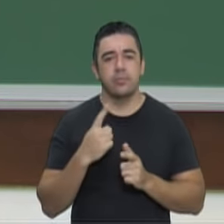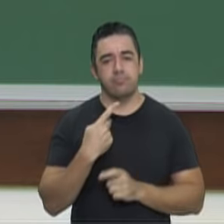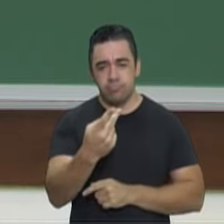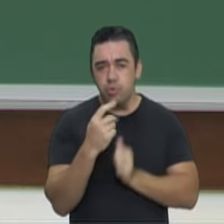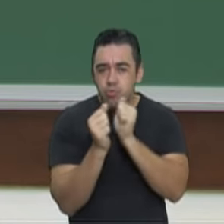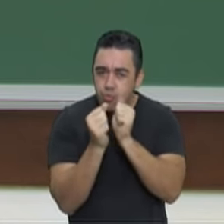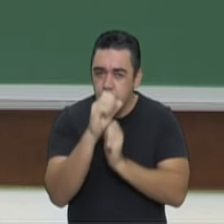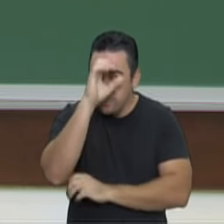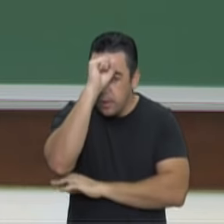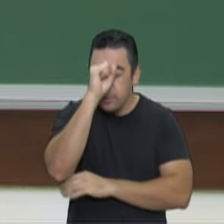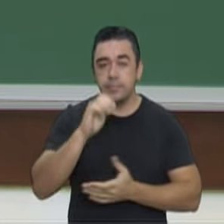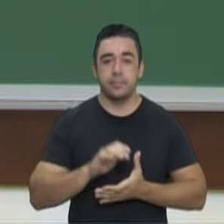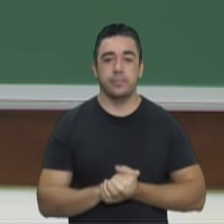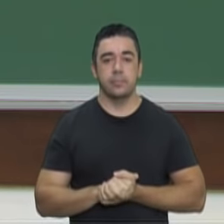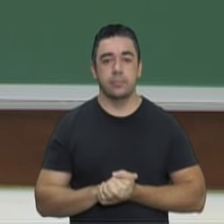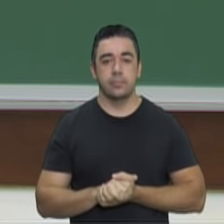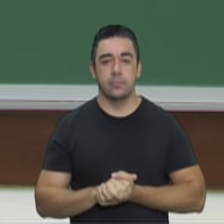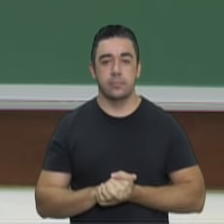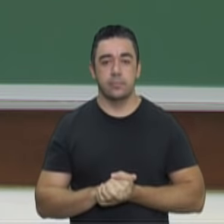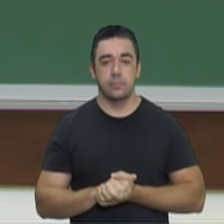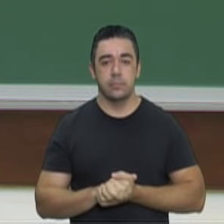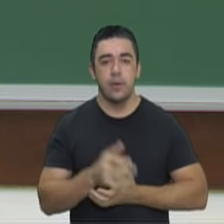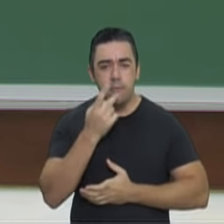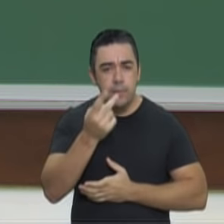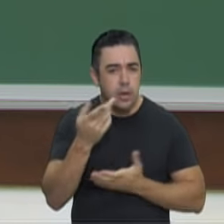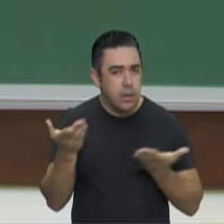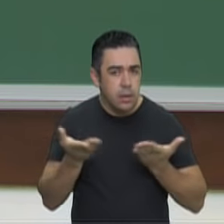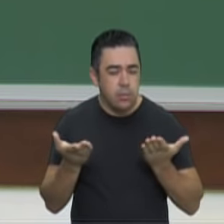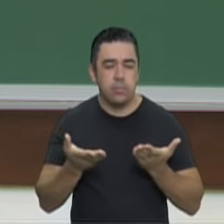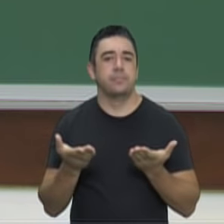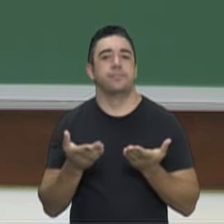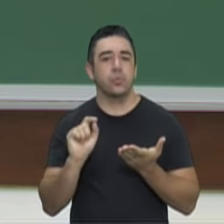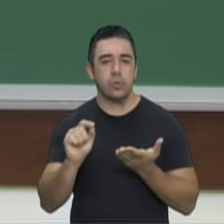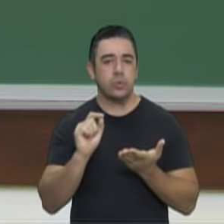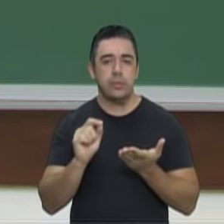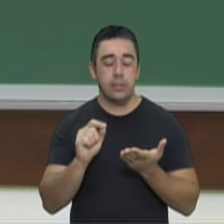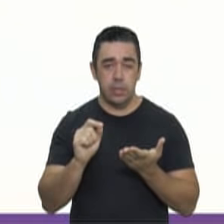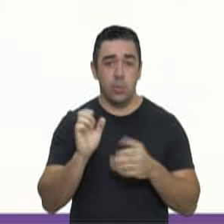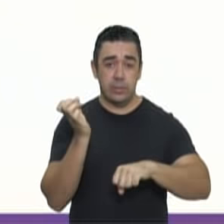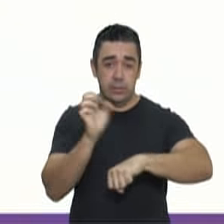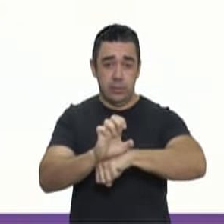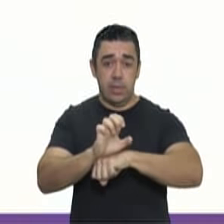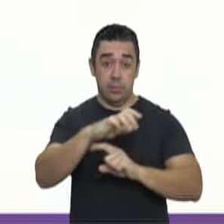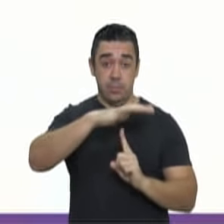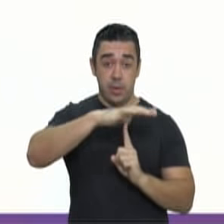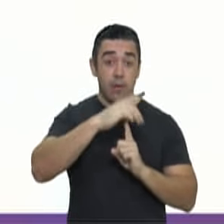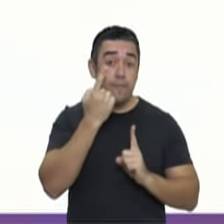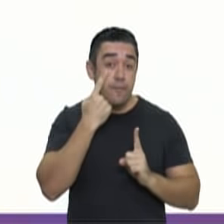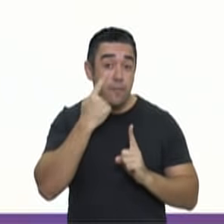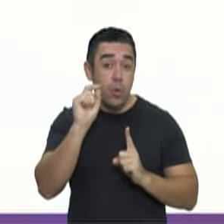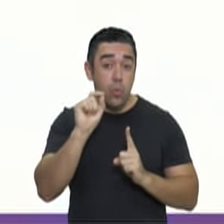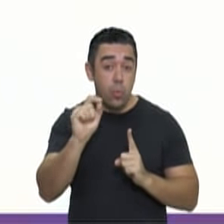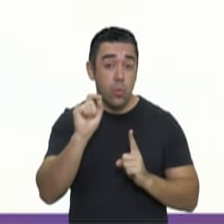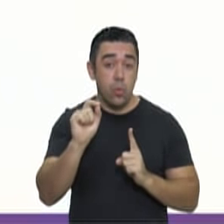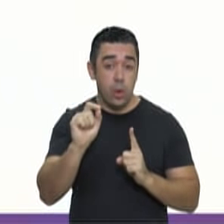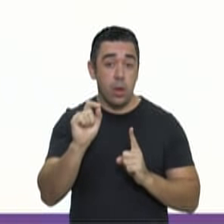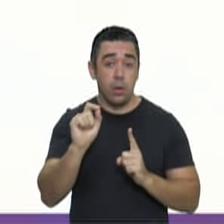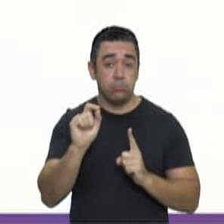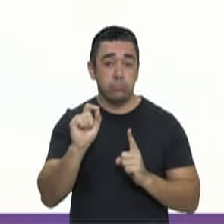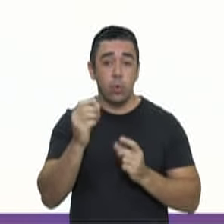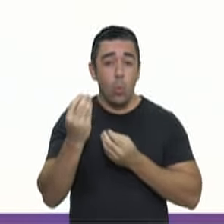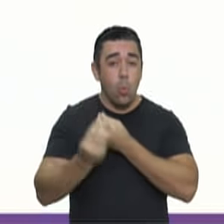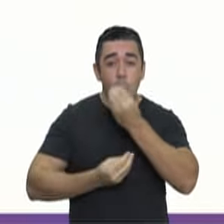para aprender. Quando a gente fala um pouquinho do nosso estado, a gente vai ver um pouquinho sobre a